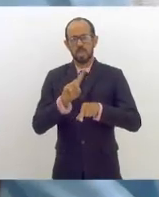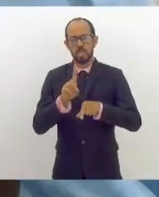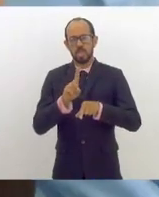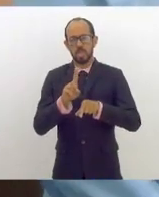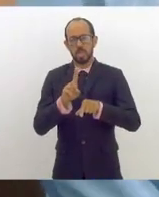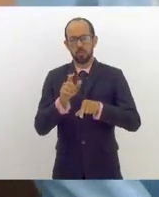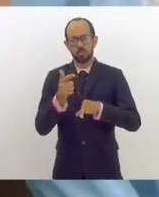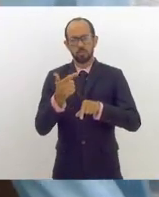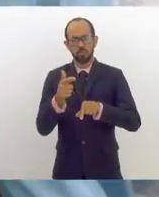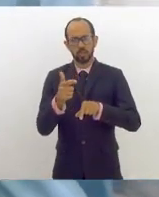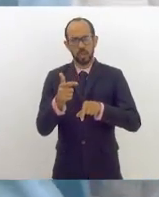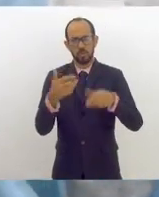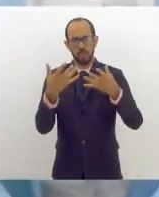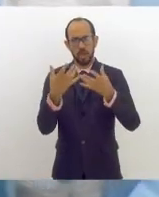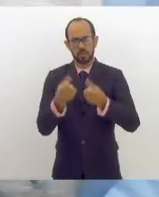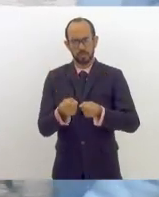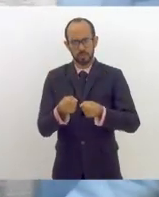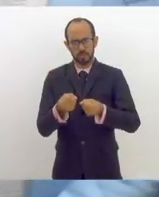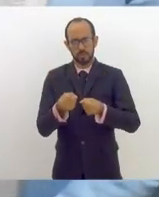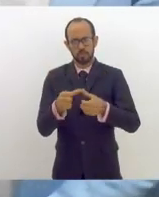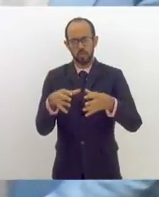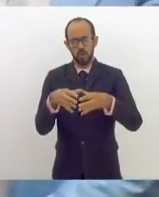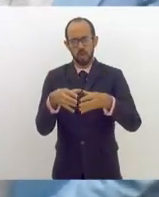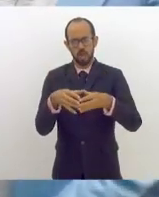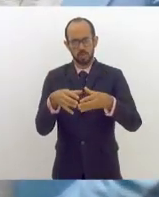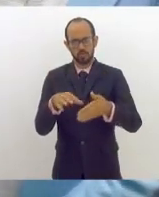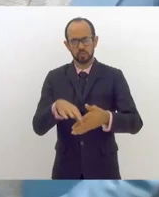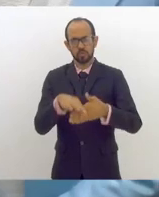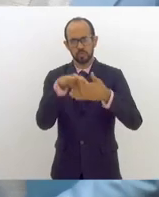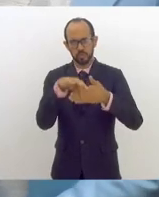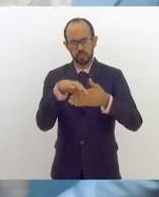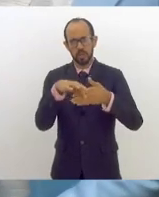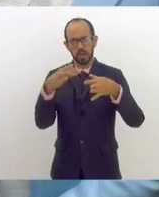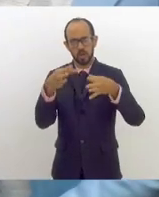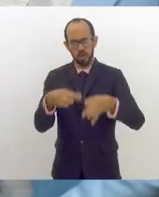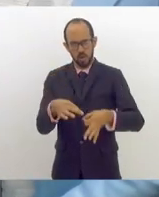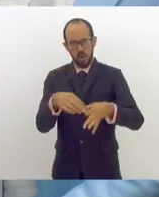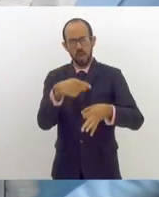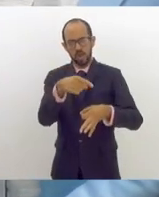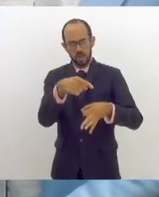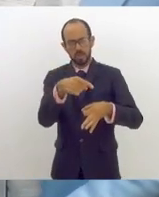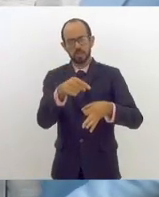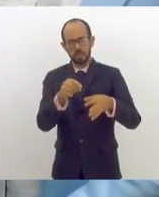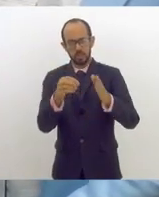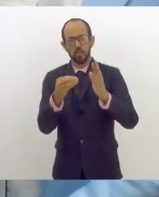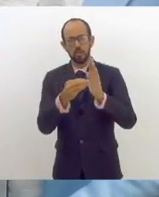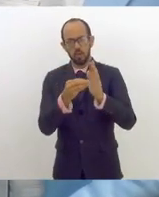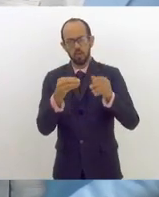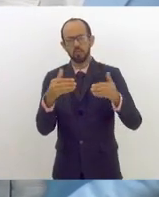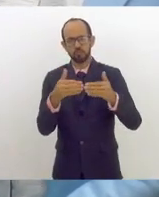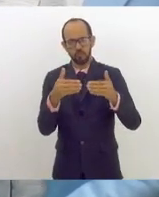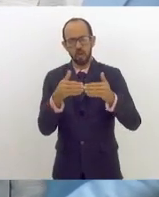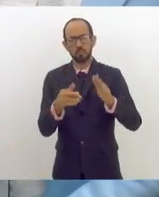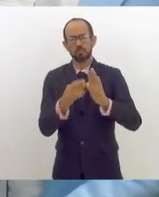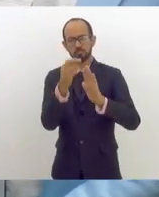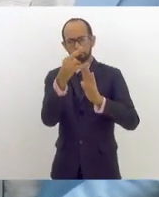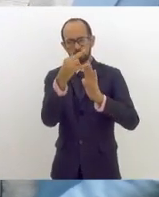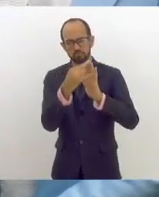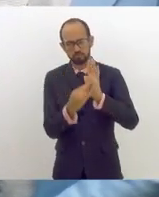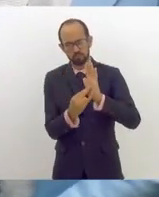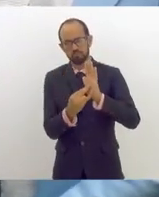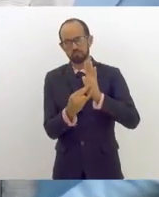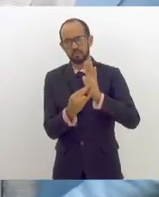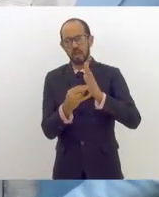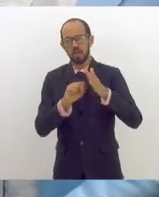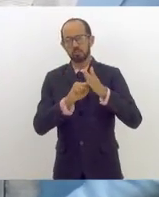no colégio de líderes é correta regimentalmente a obstrução que a seja da